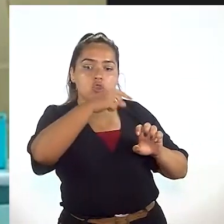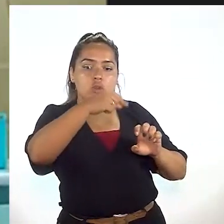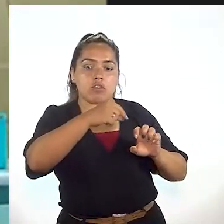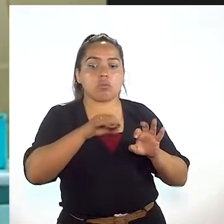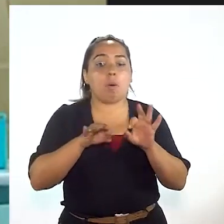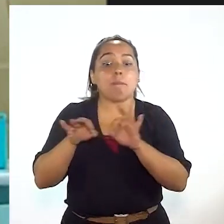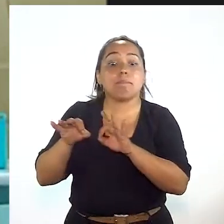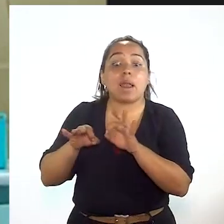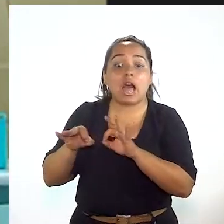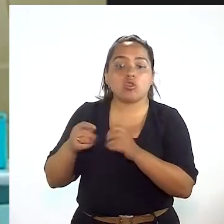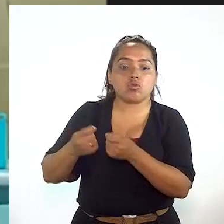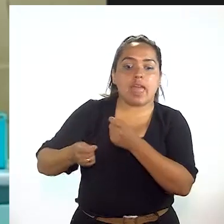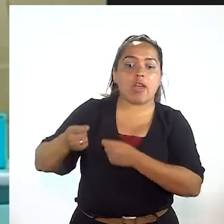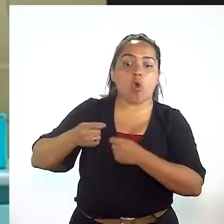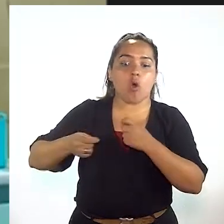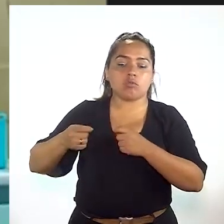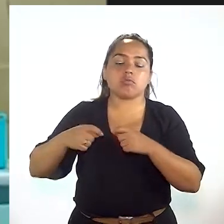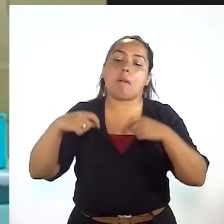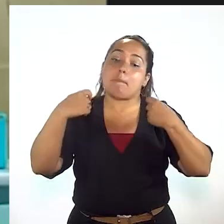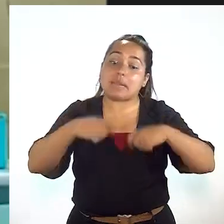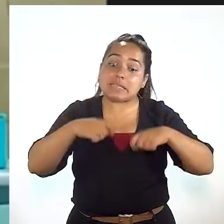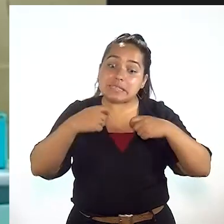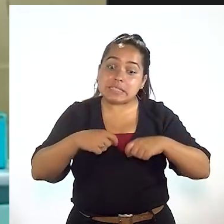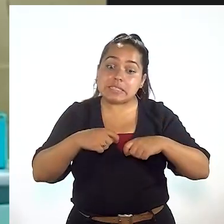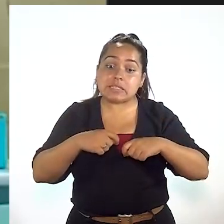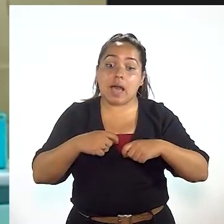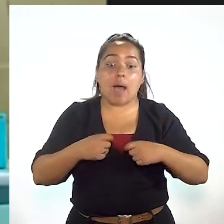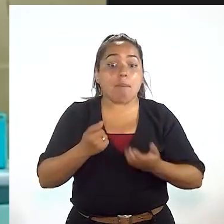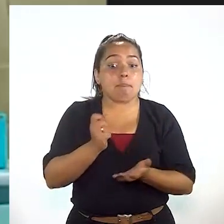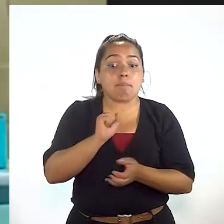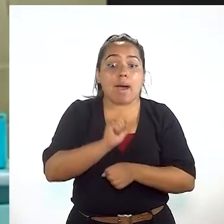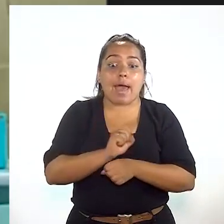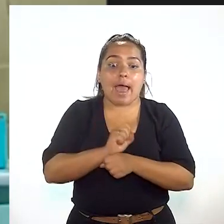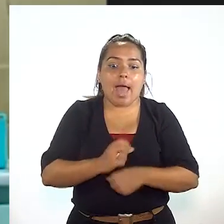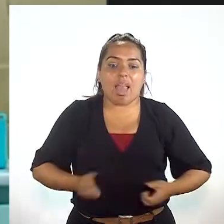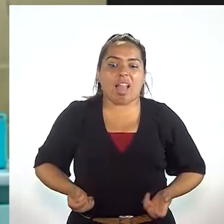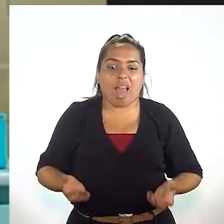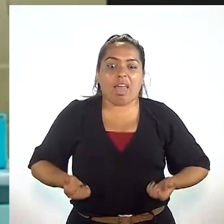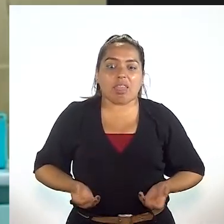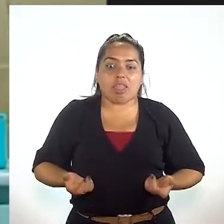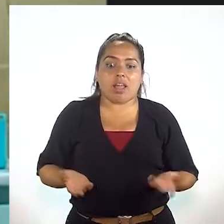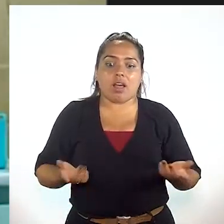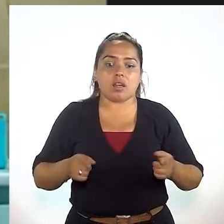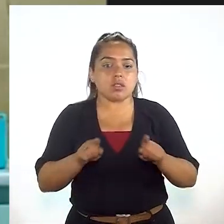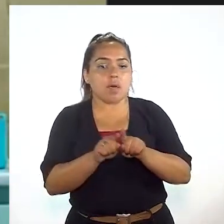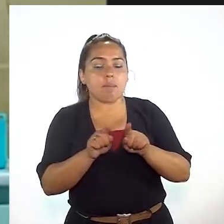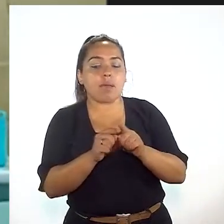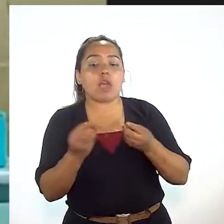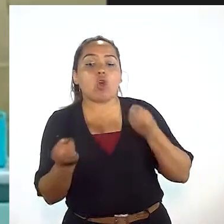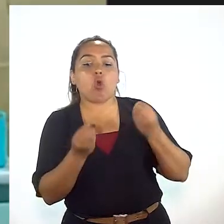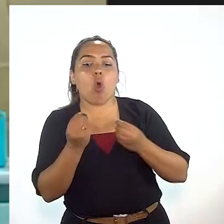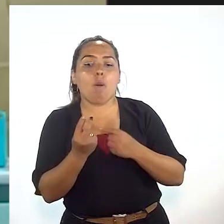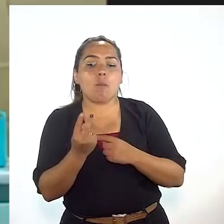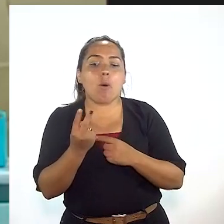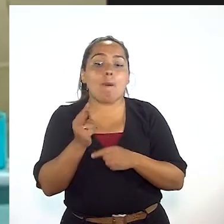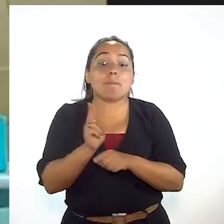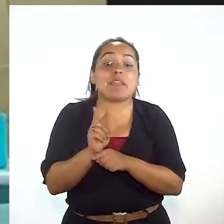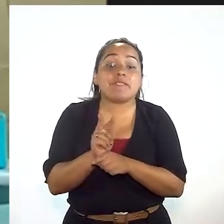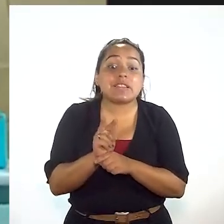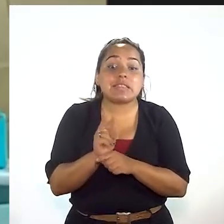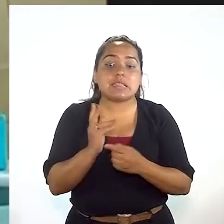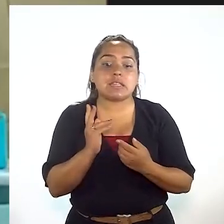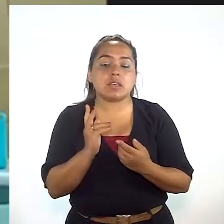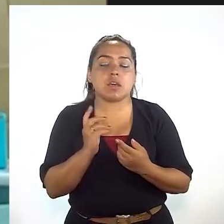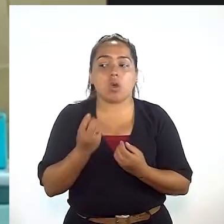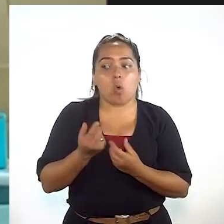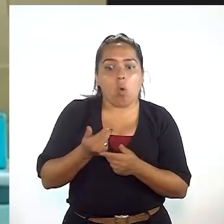essa importância. A gente precisa parar de apagar incêndio, aprender a prevenir, educar o povo financeiramente para que a